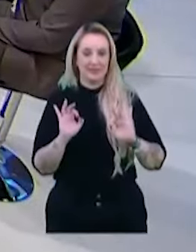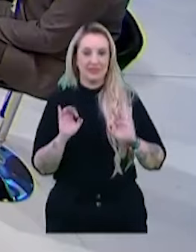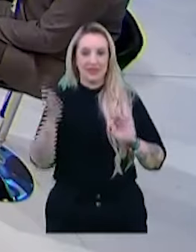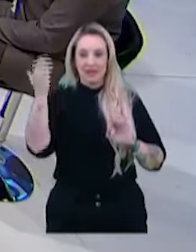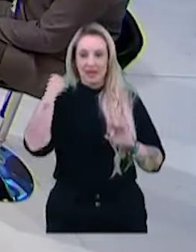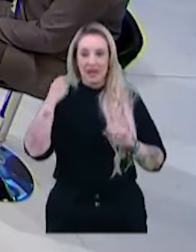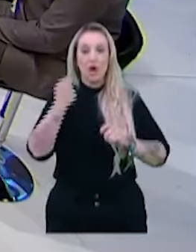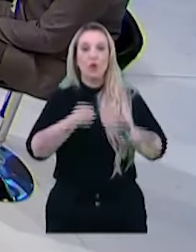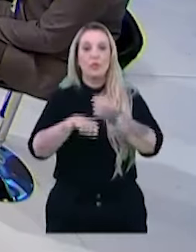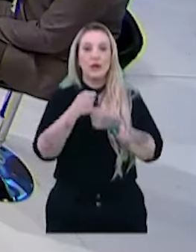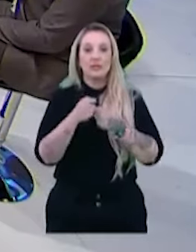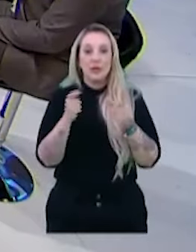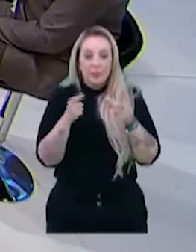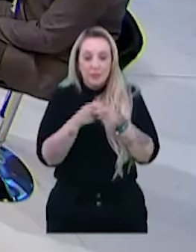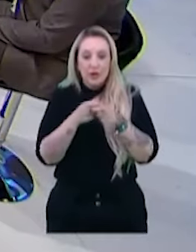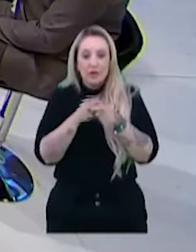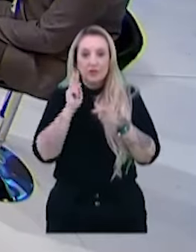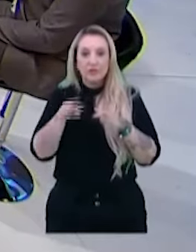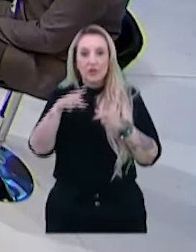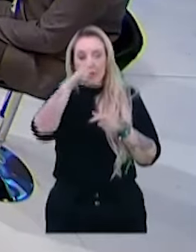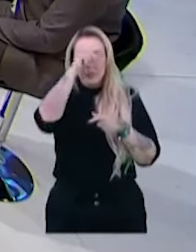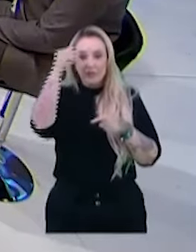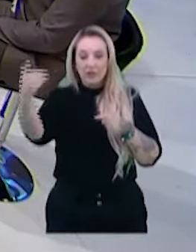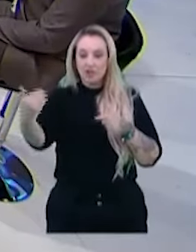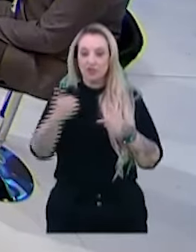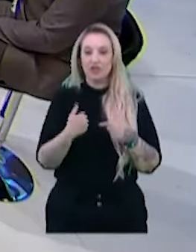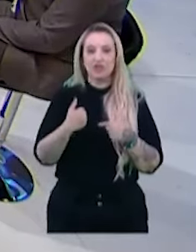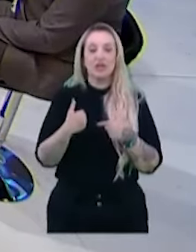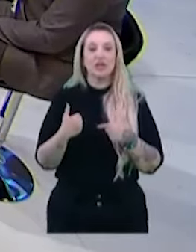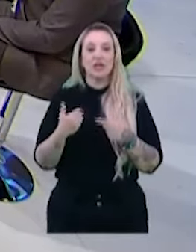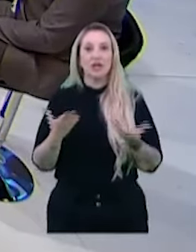pequeno comerciante só vê a prefeitura chegar